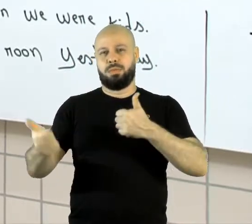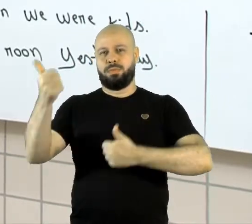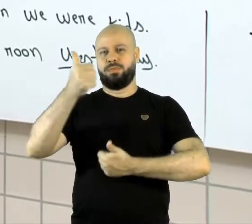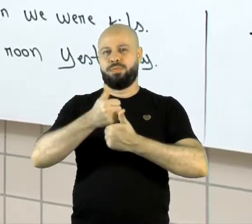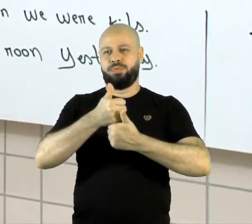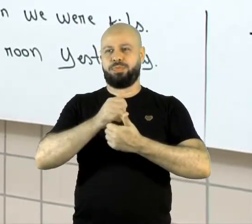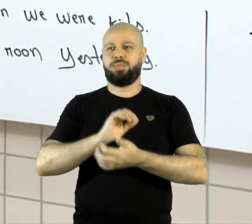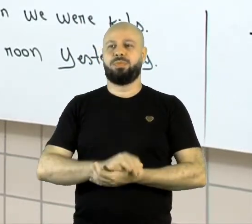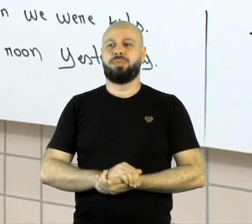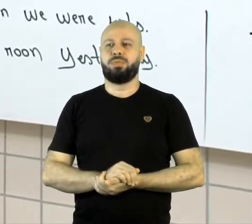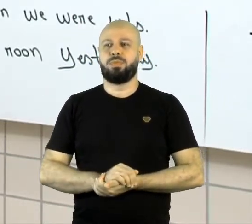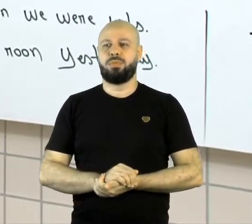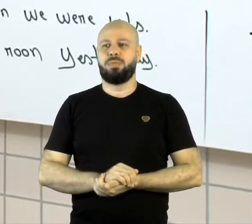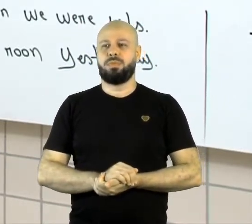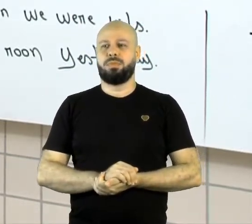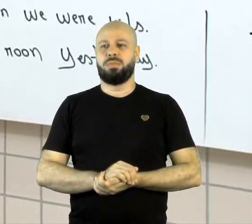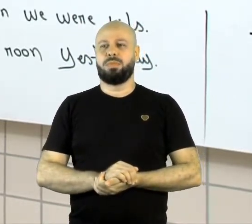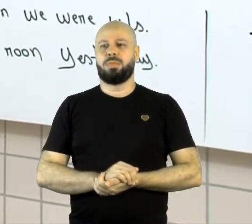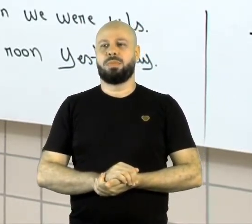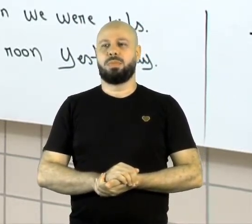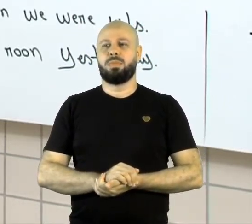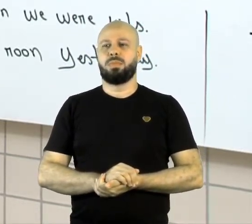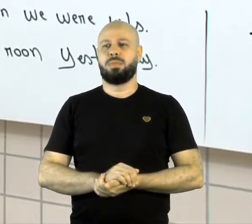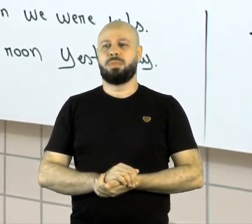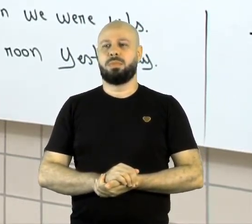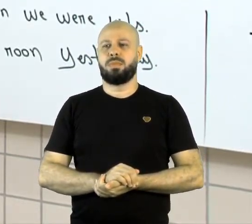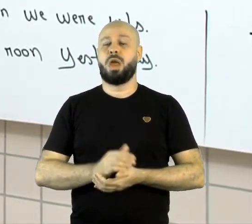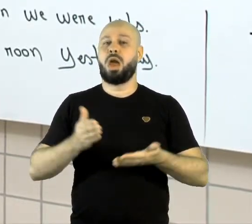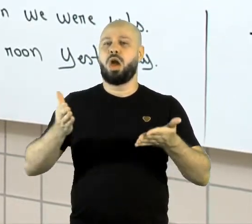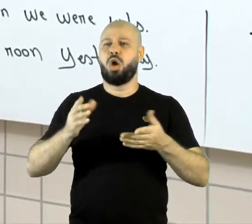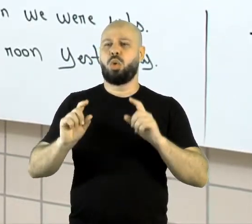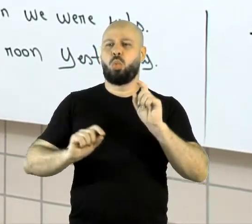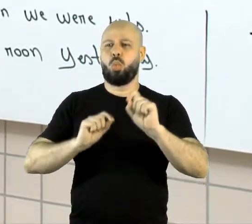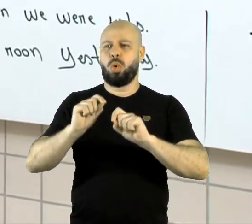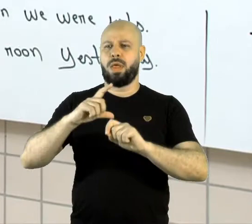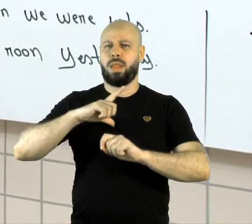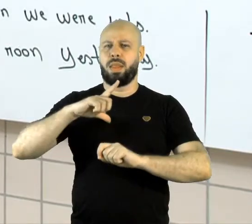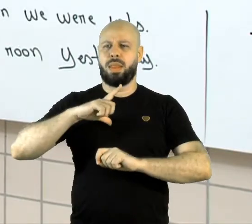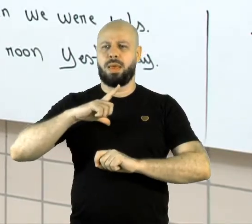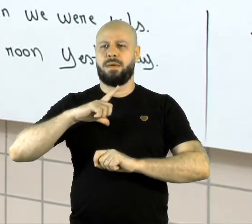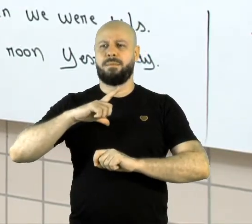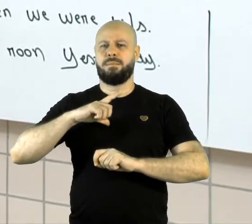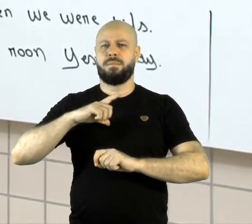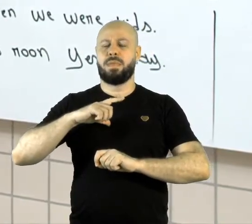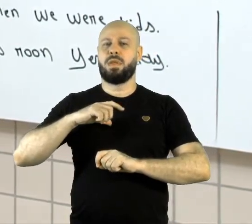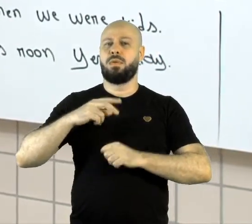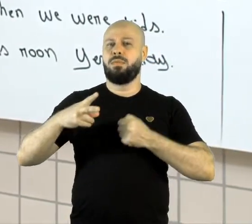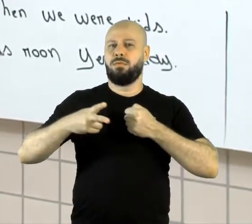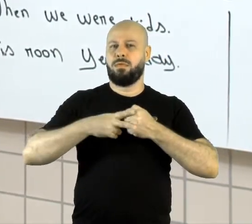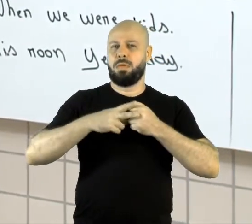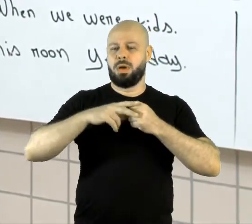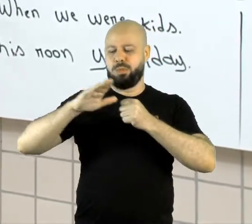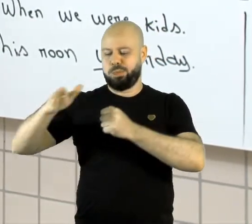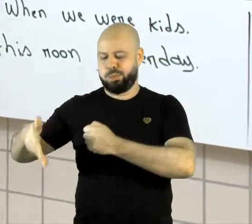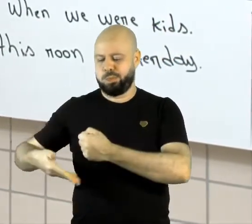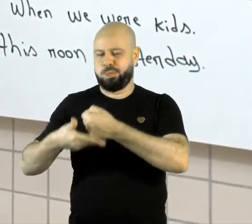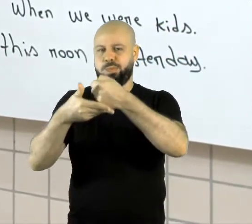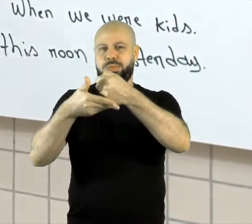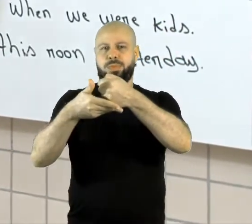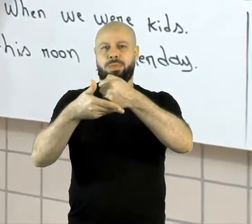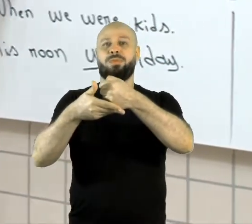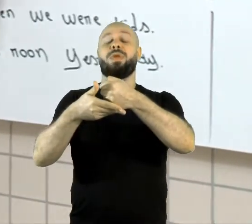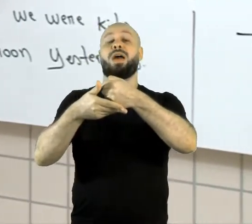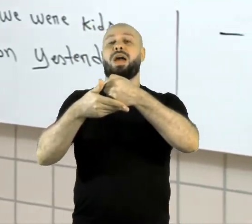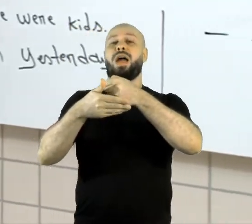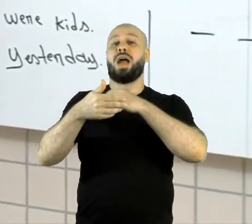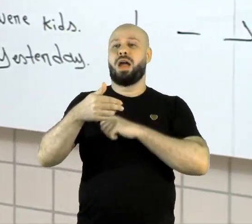e d. Então, agora nós temos o que? O verbo auxiliar mais o